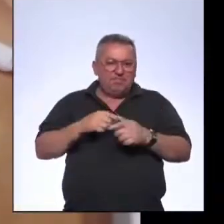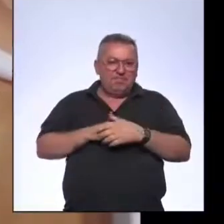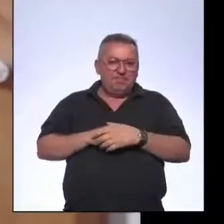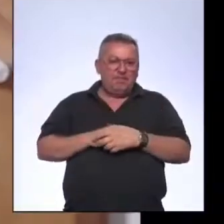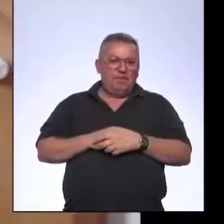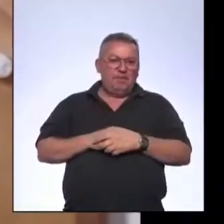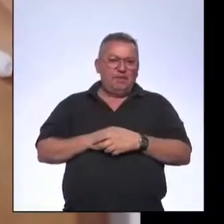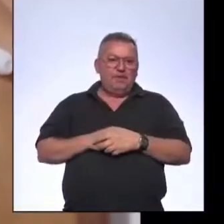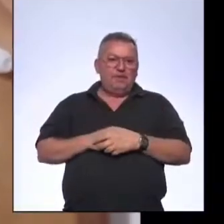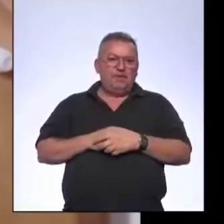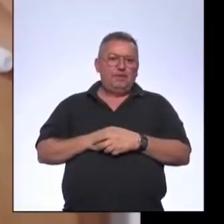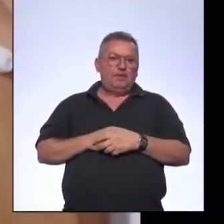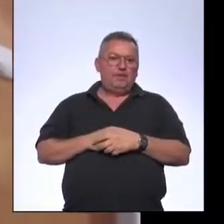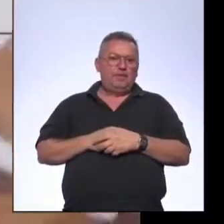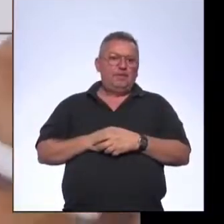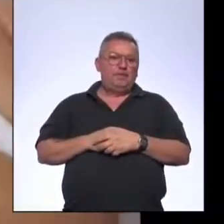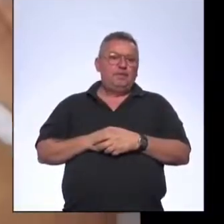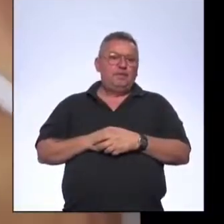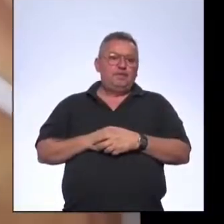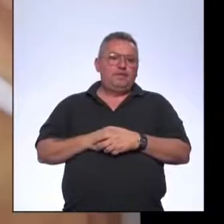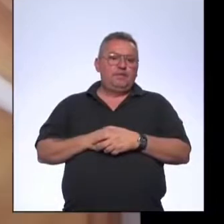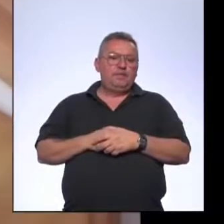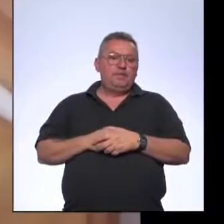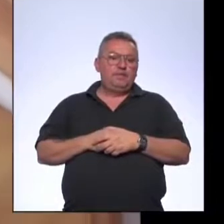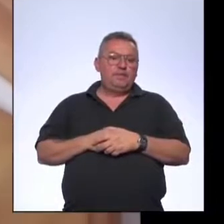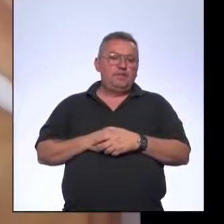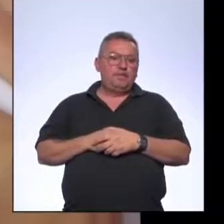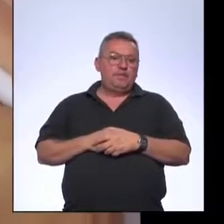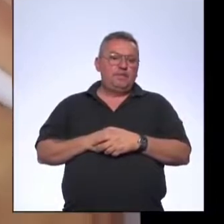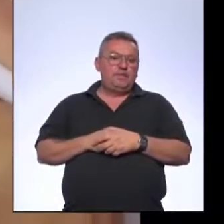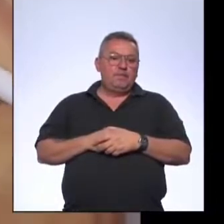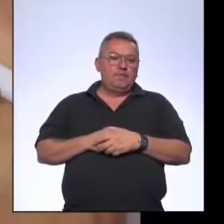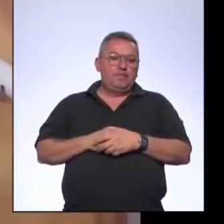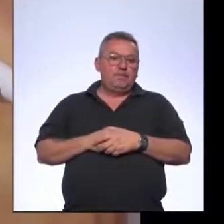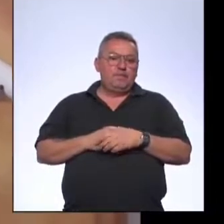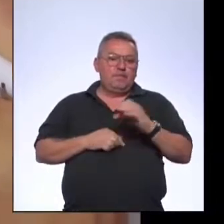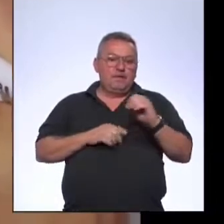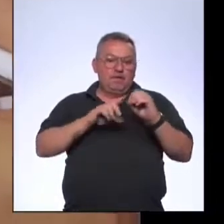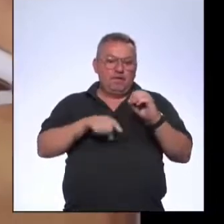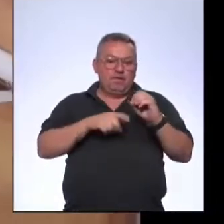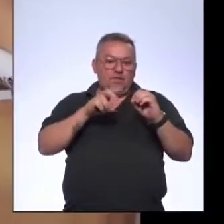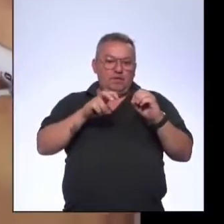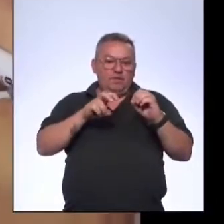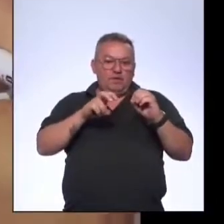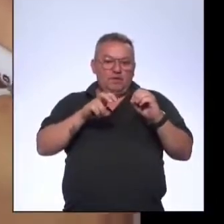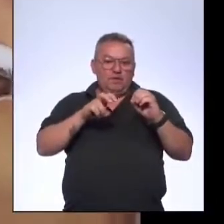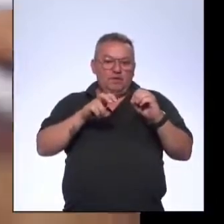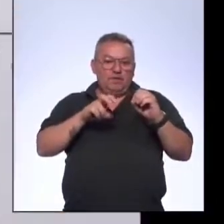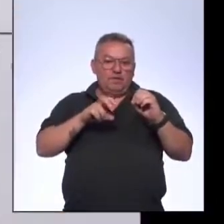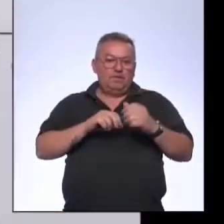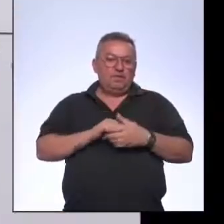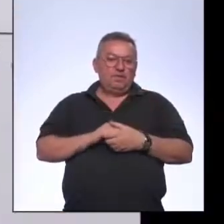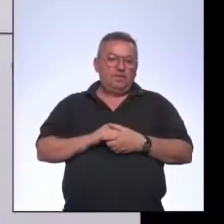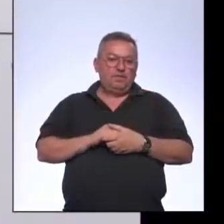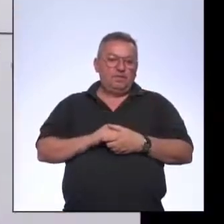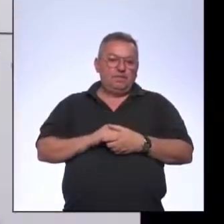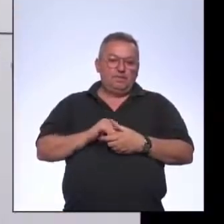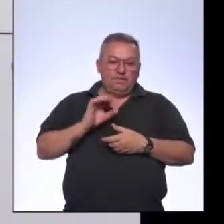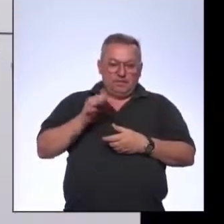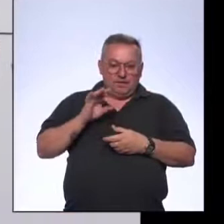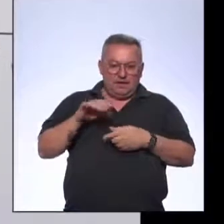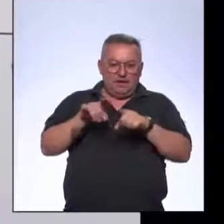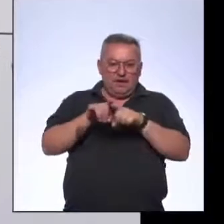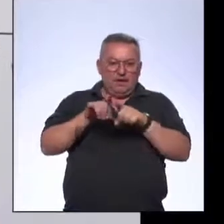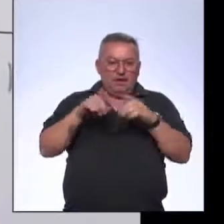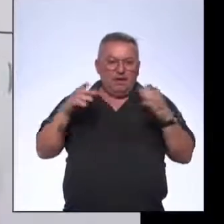então vamos chegar até aqui olha só Então esse é o ponto eu gostar mais e ponto de 0,5 e um tudo bem